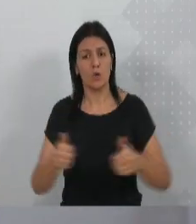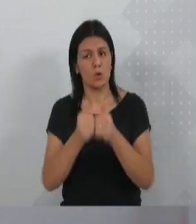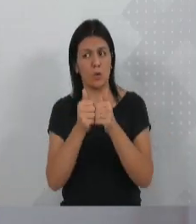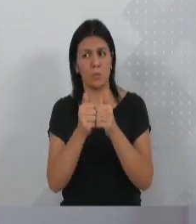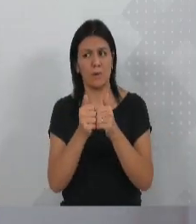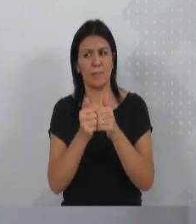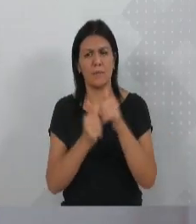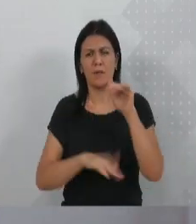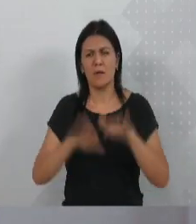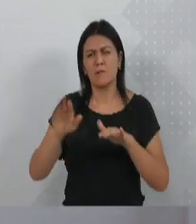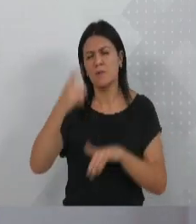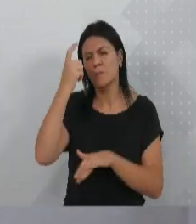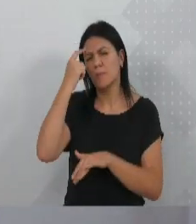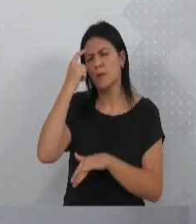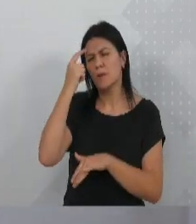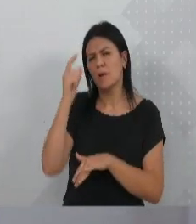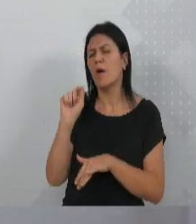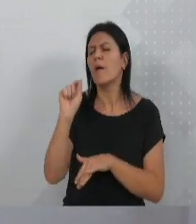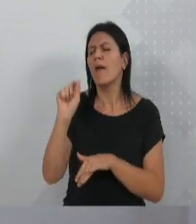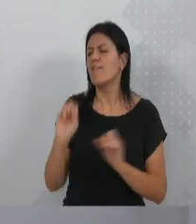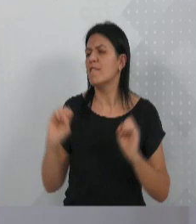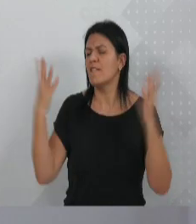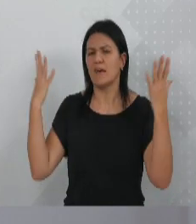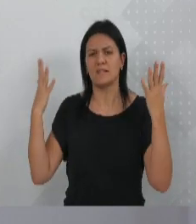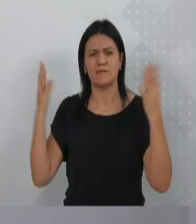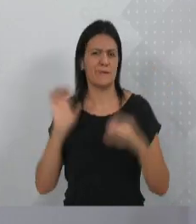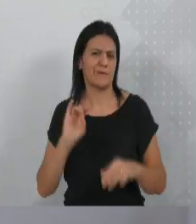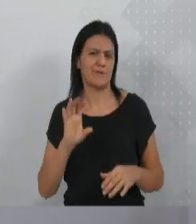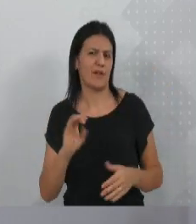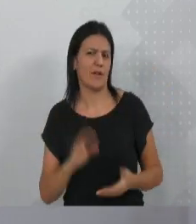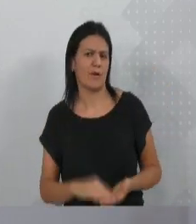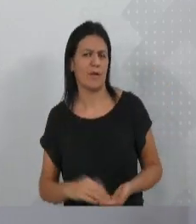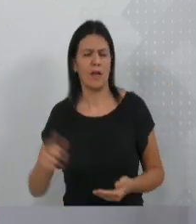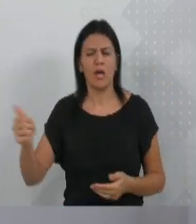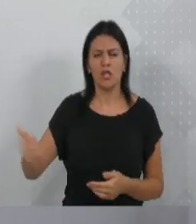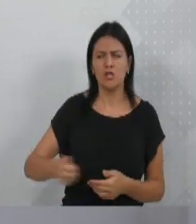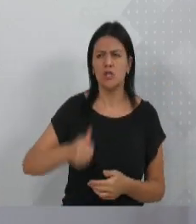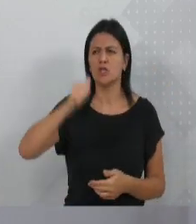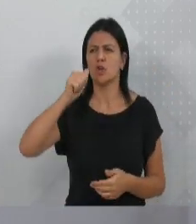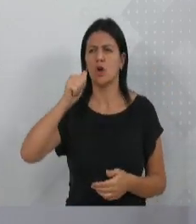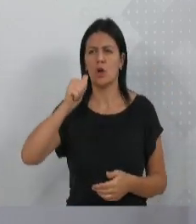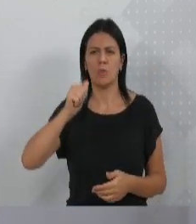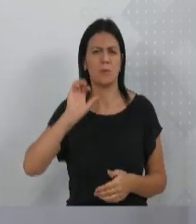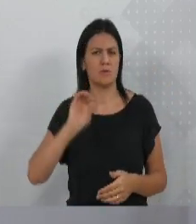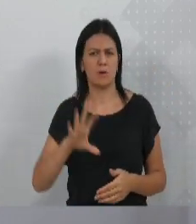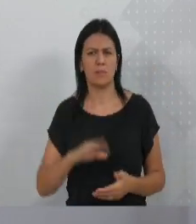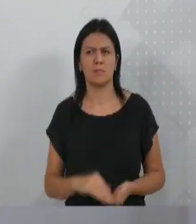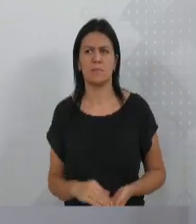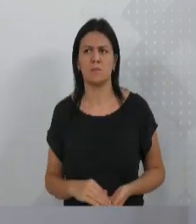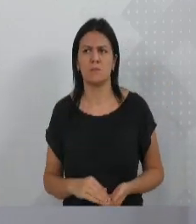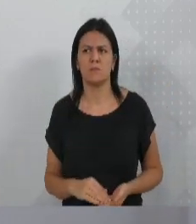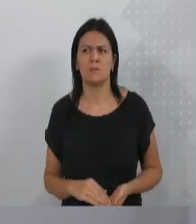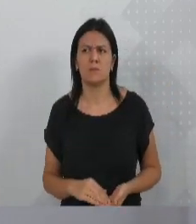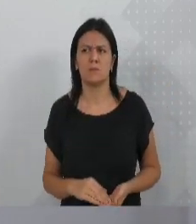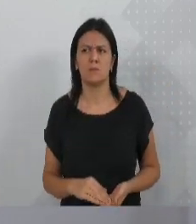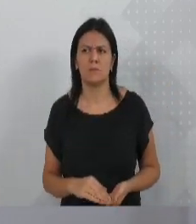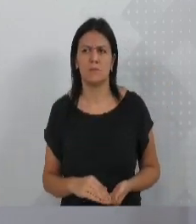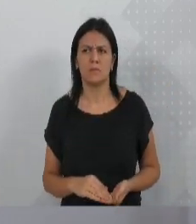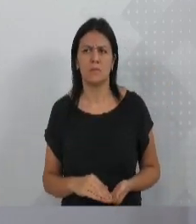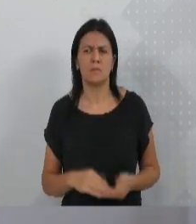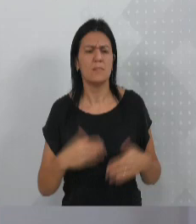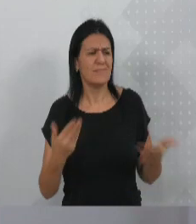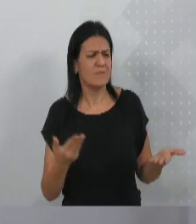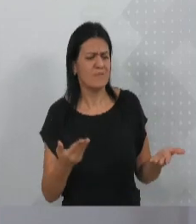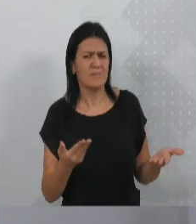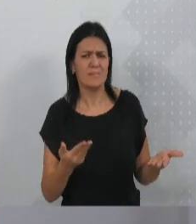vezes pensam que aer é só festa eh festa chope e tal Presidente Maurício a